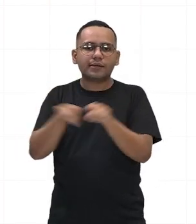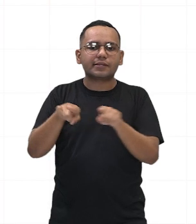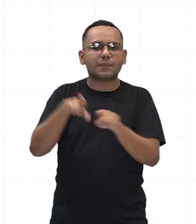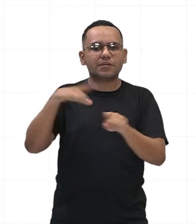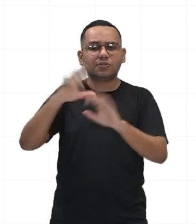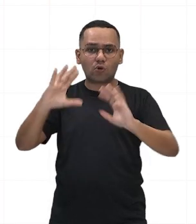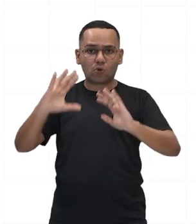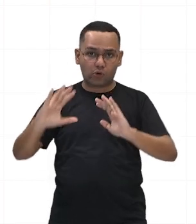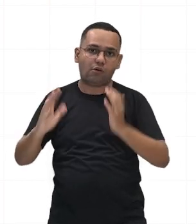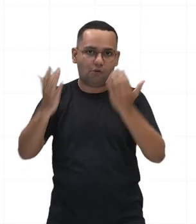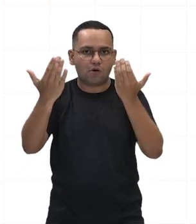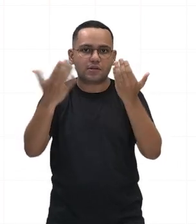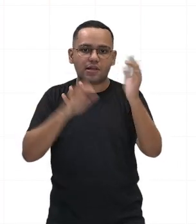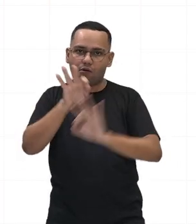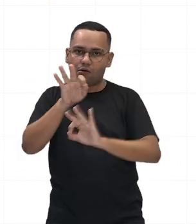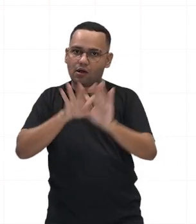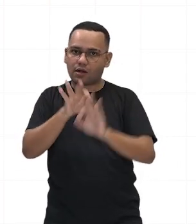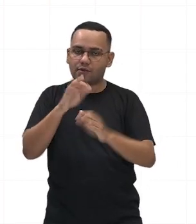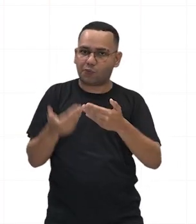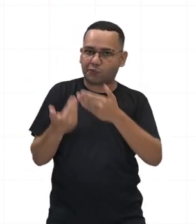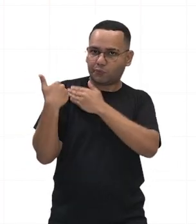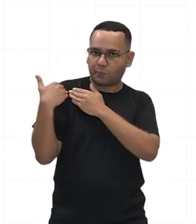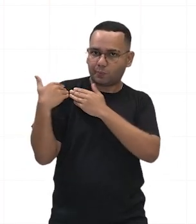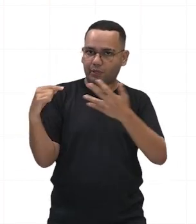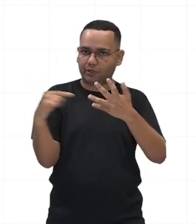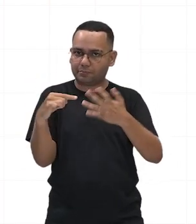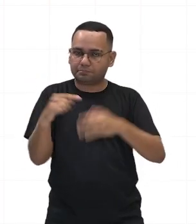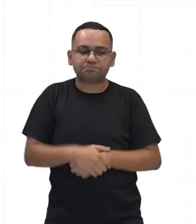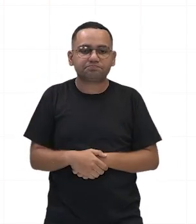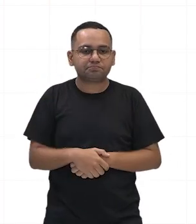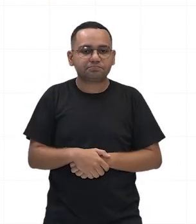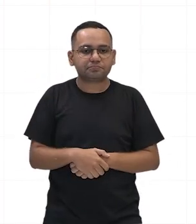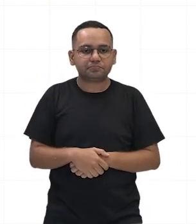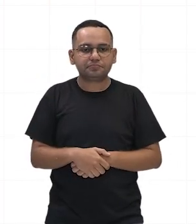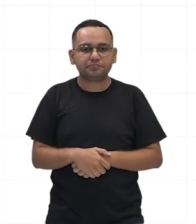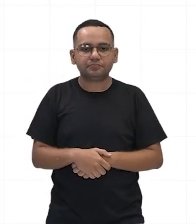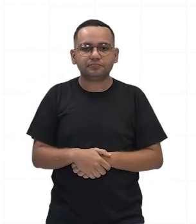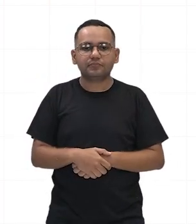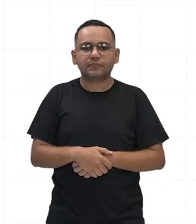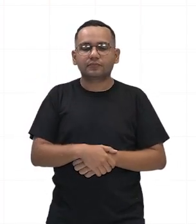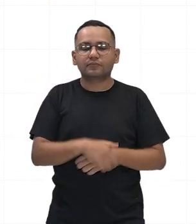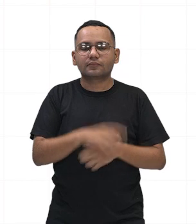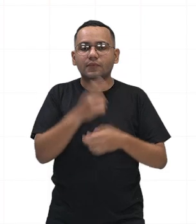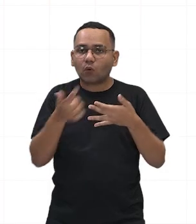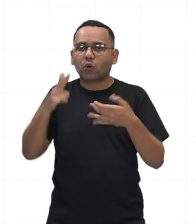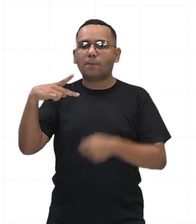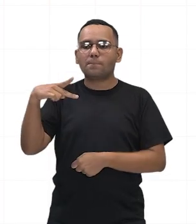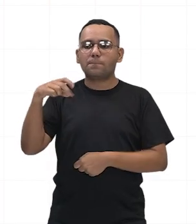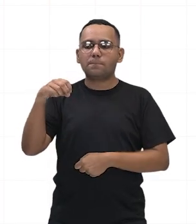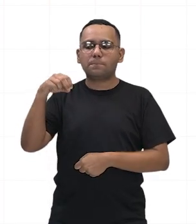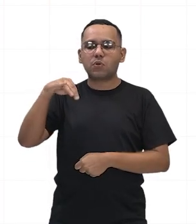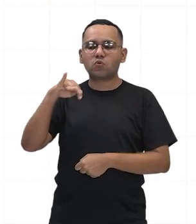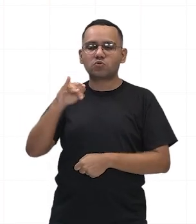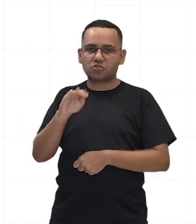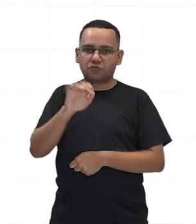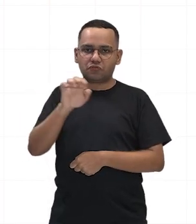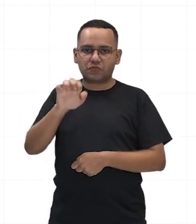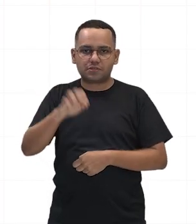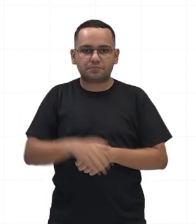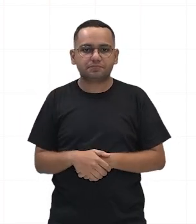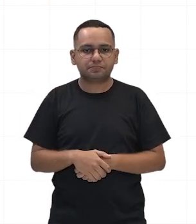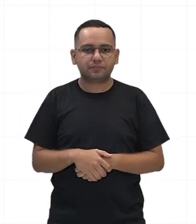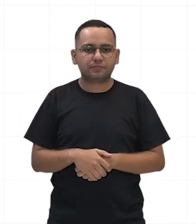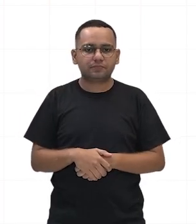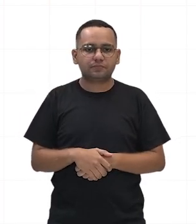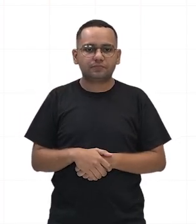públicos. Muito bem. E aí, temos o pontífice, que era, o pontífice era aquele que